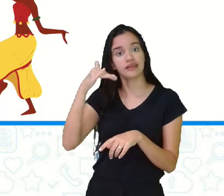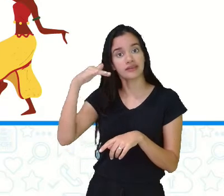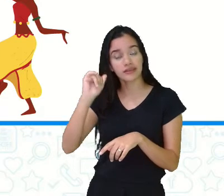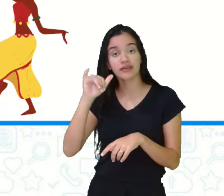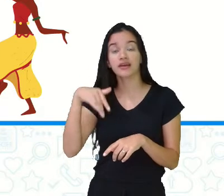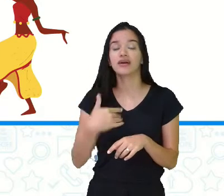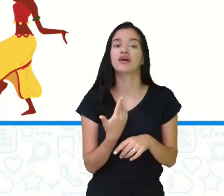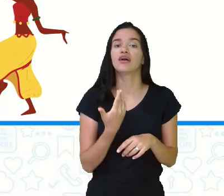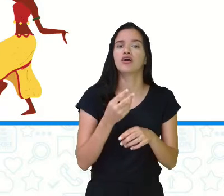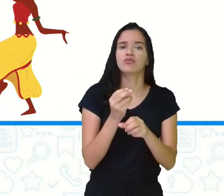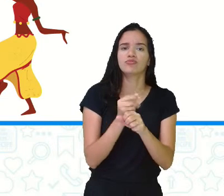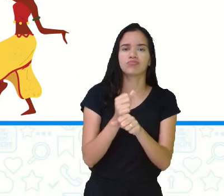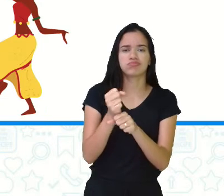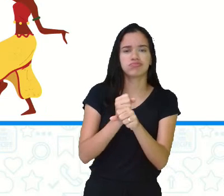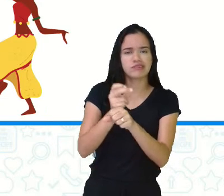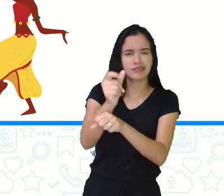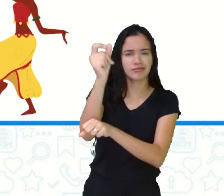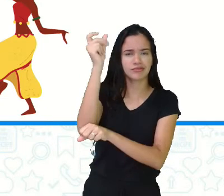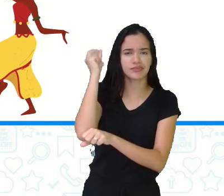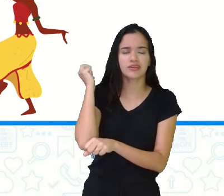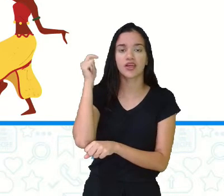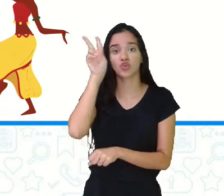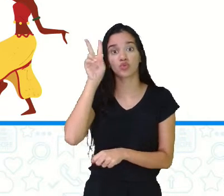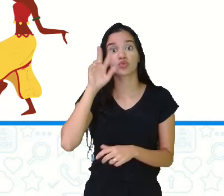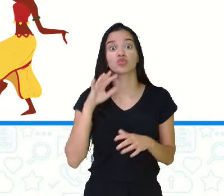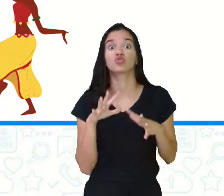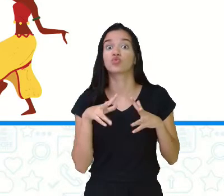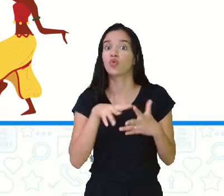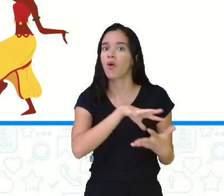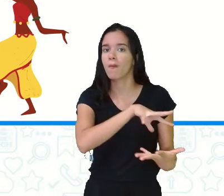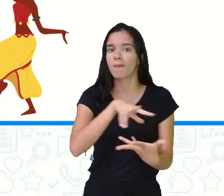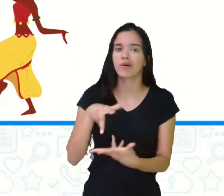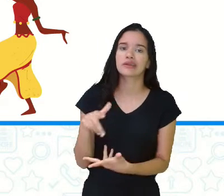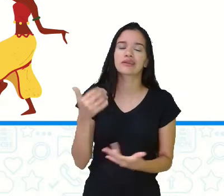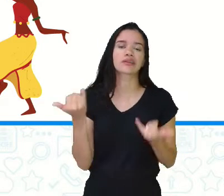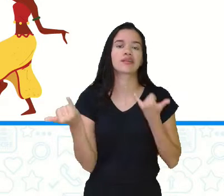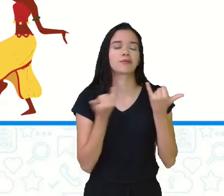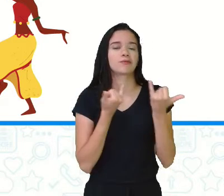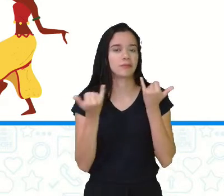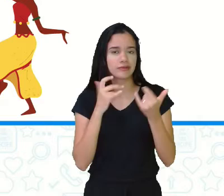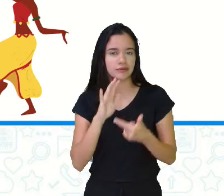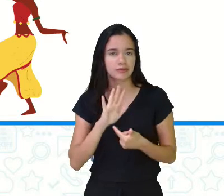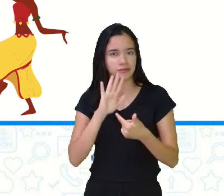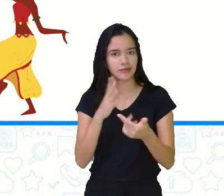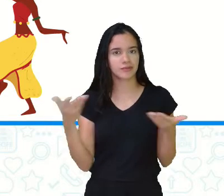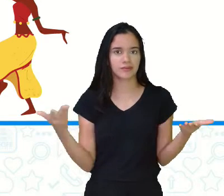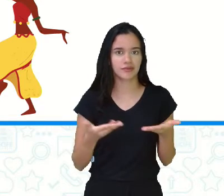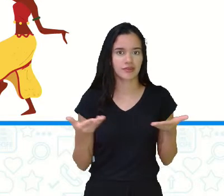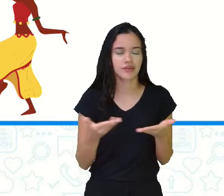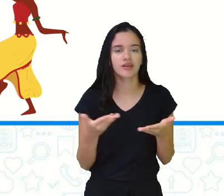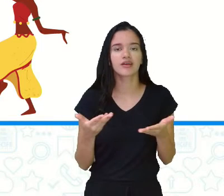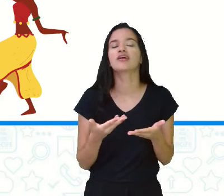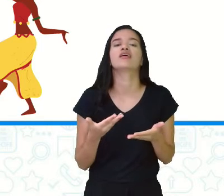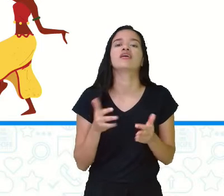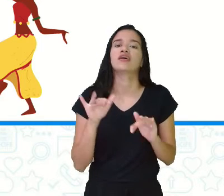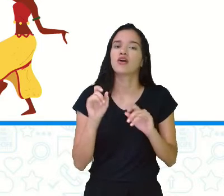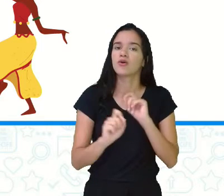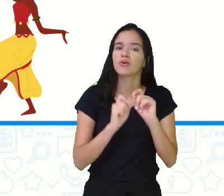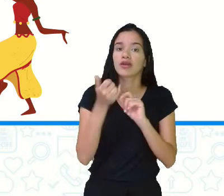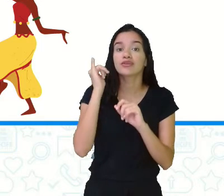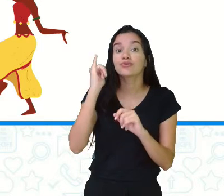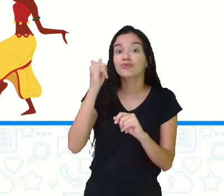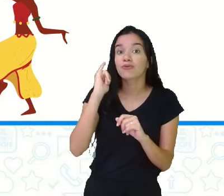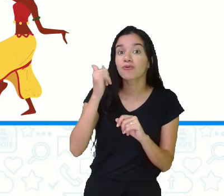é capaz de contar a história de toda a humanidade. Nessa informação que eu trouxe para vocês agora, já entra aí um pouquinho dos